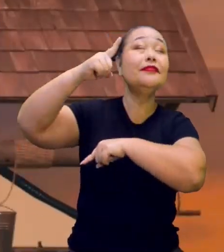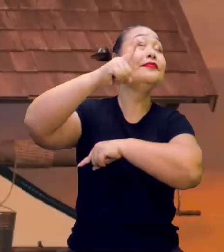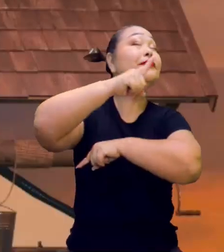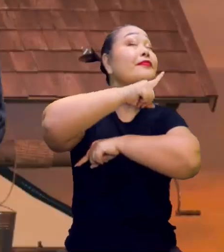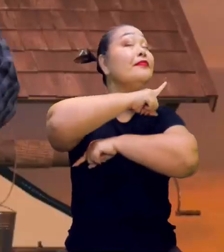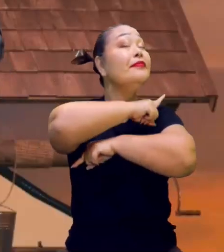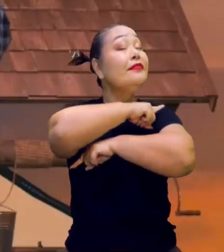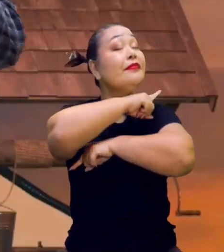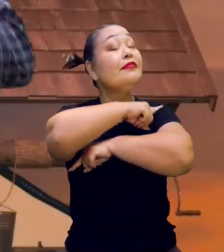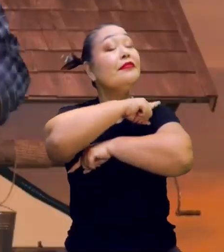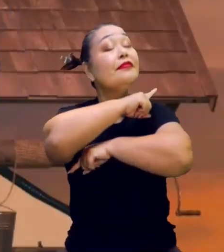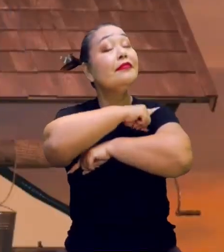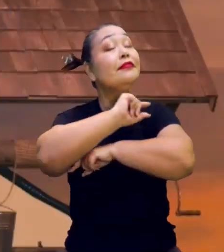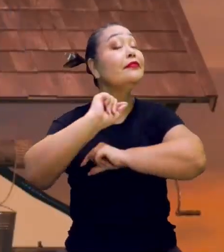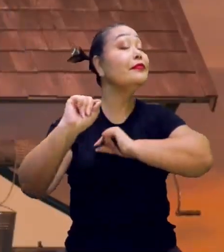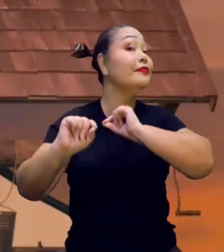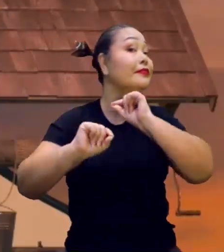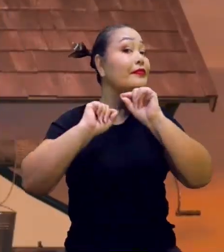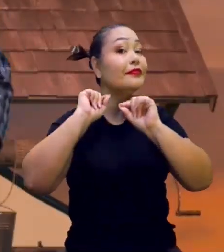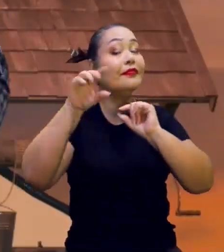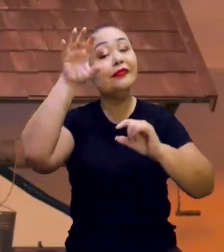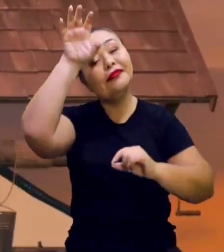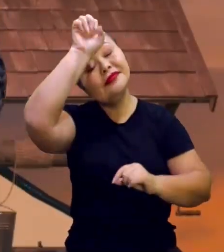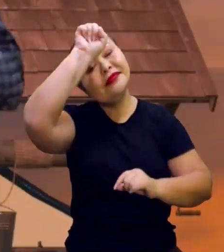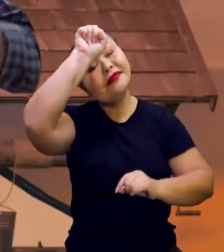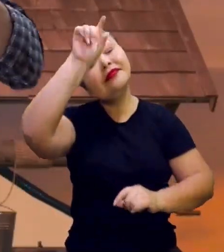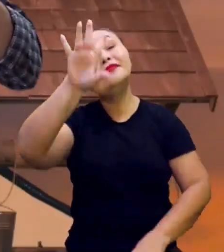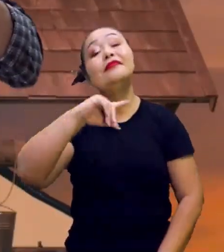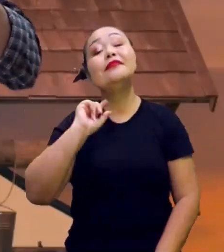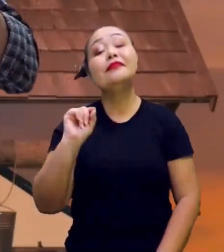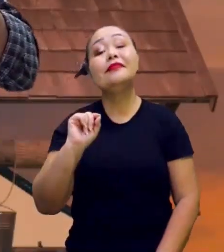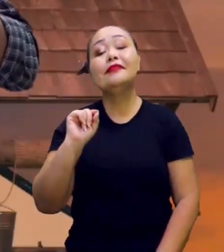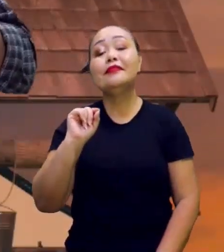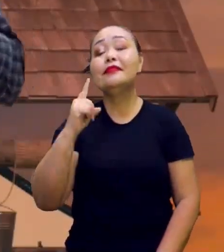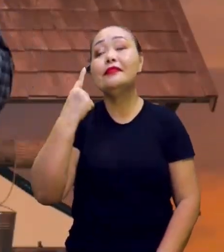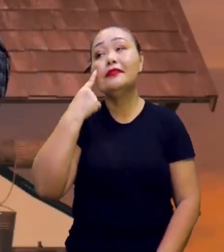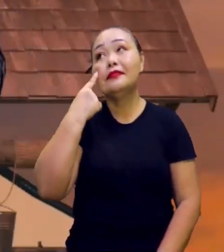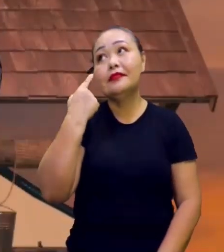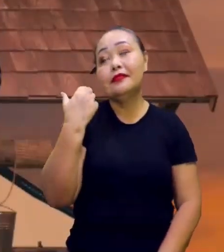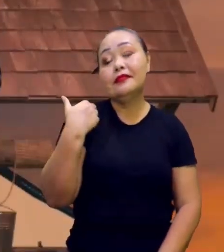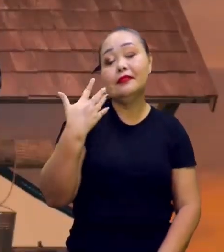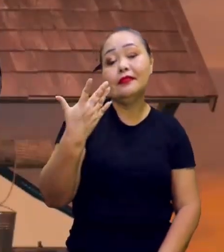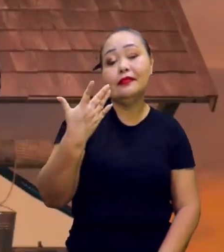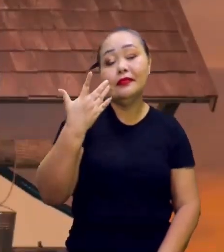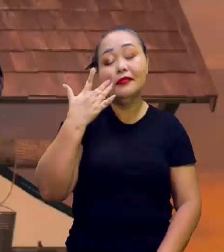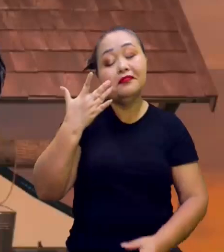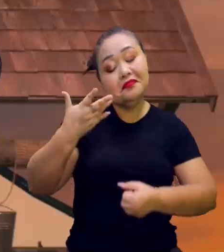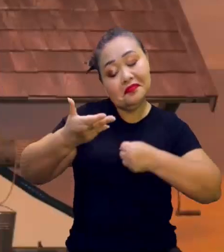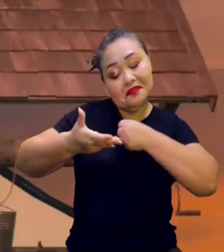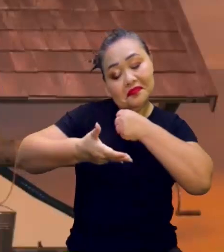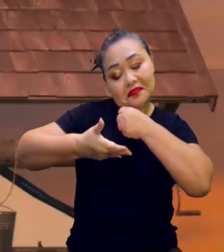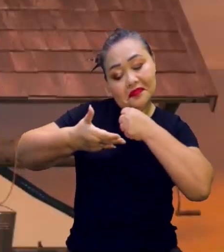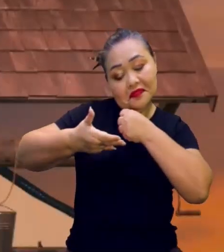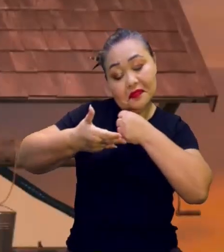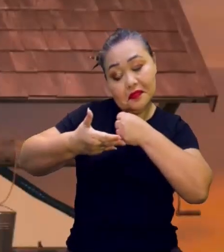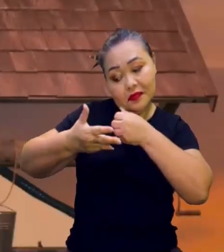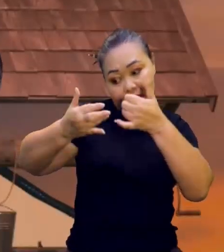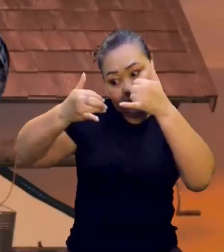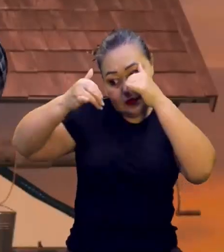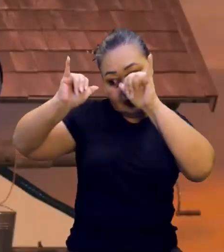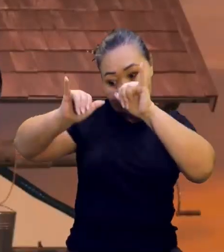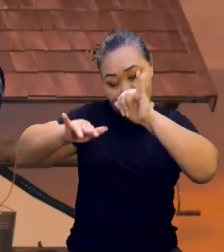primeiro ano, o que nós aprendemos lá no primeiro ano? Nós vimos, né, aquelas noções básicas da